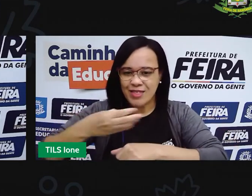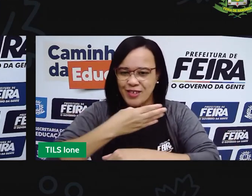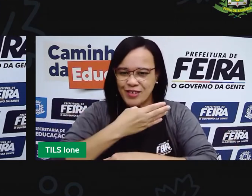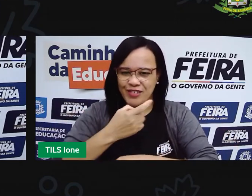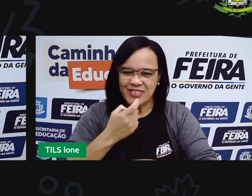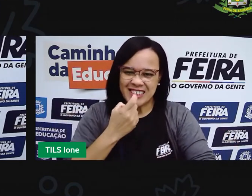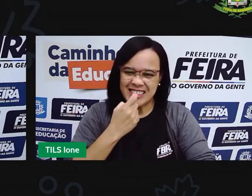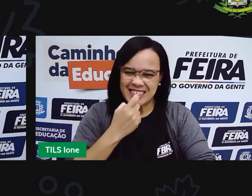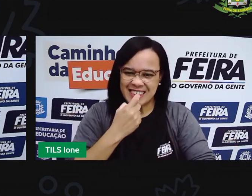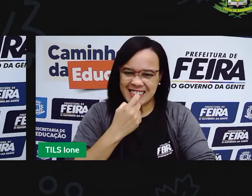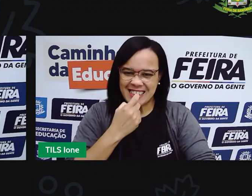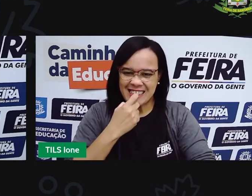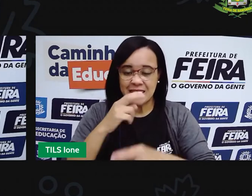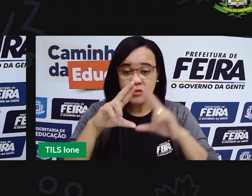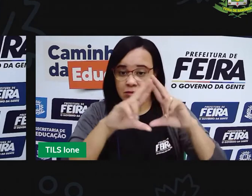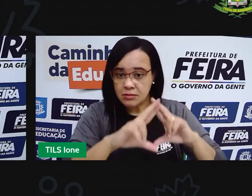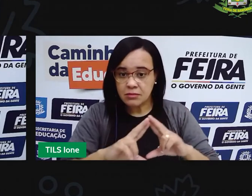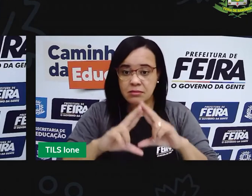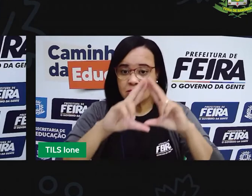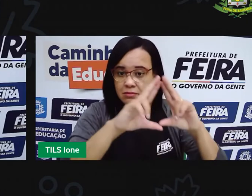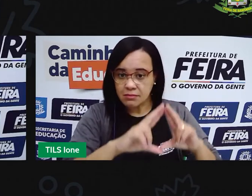é reciclável.